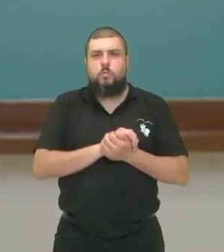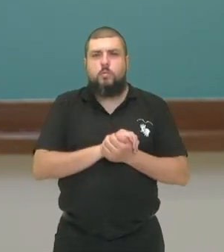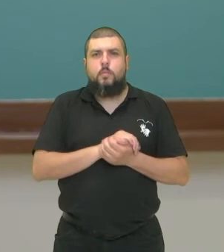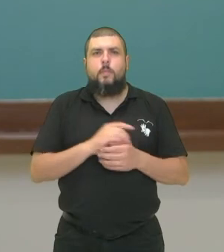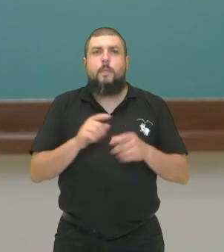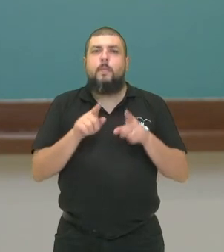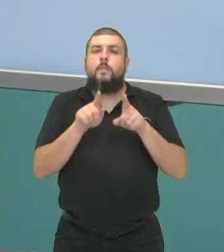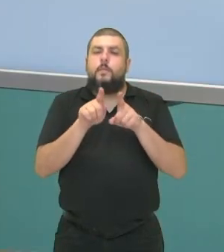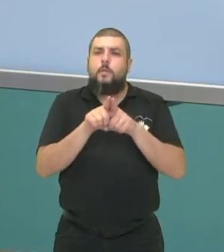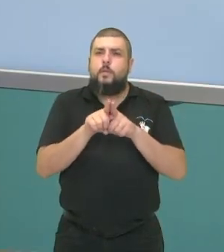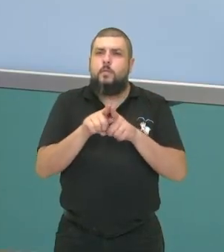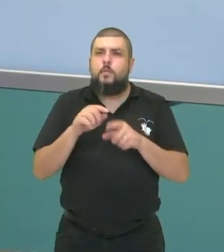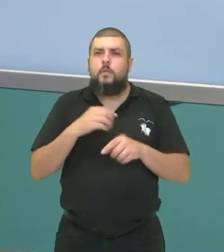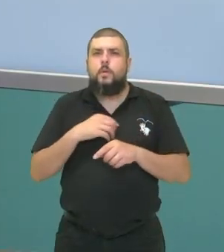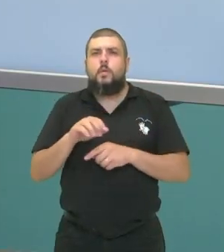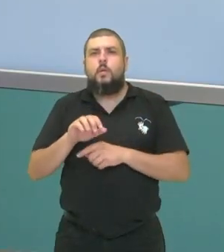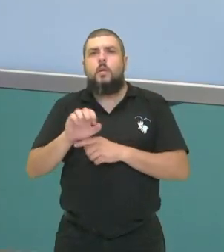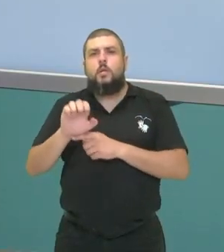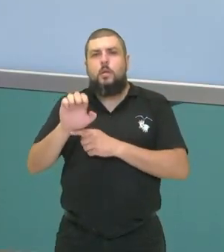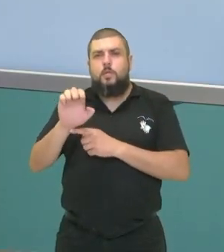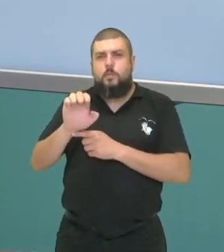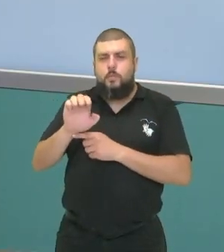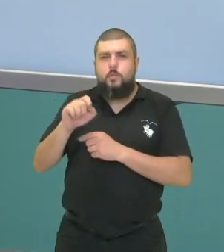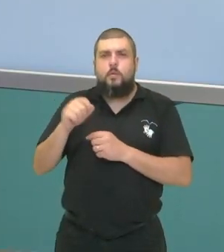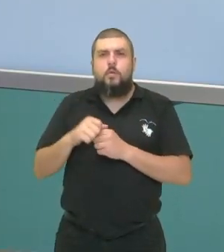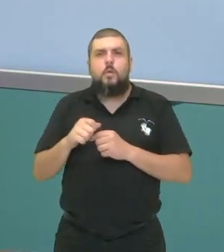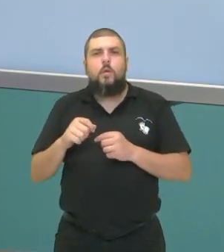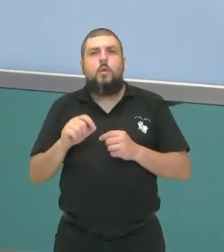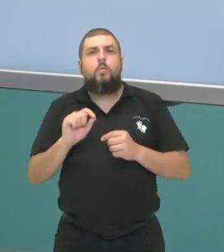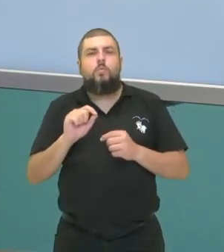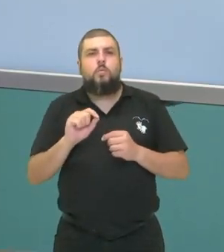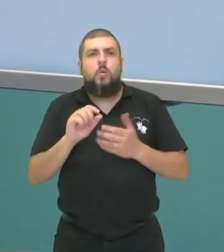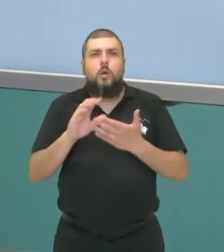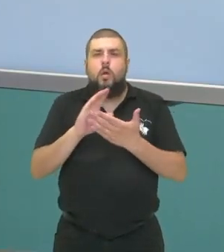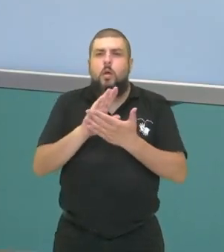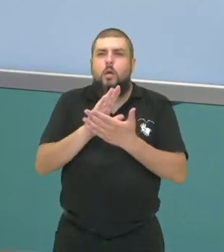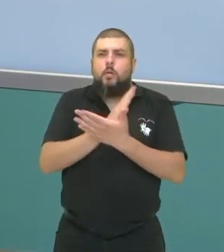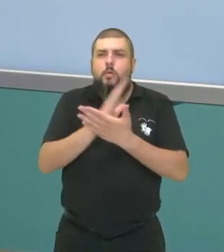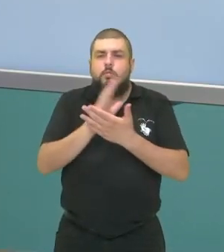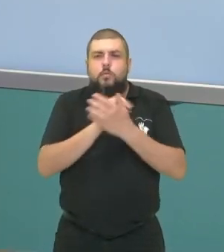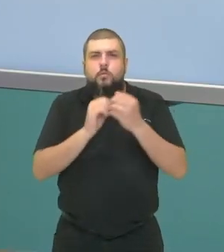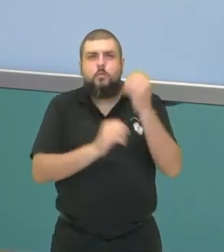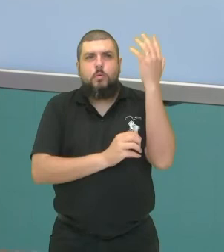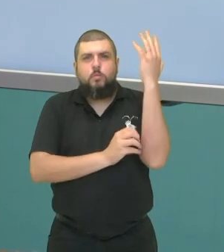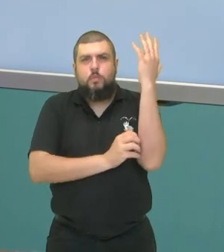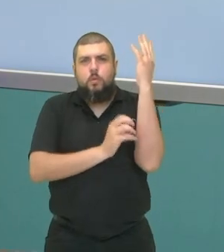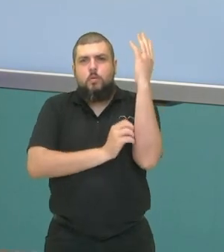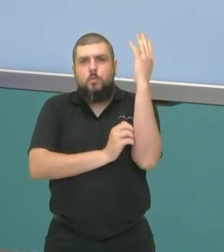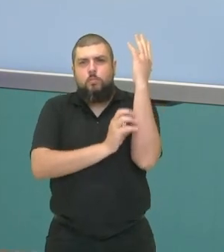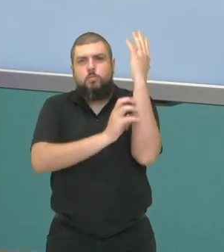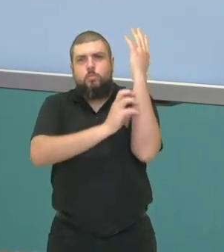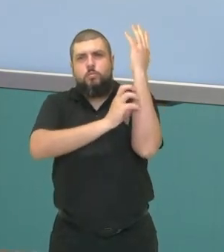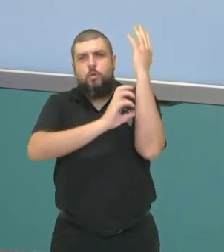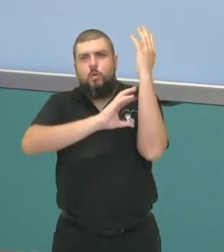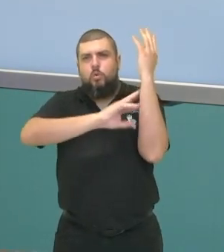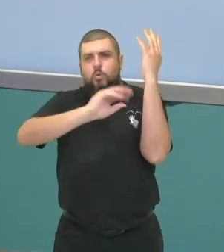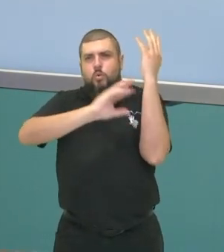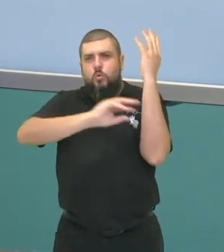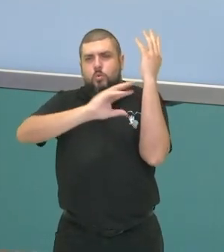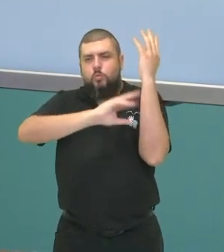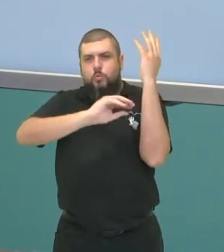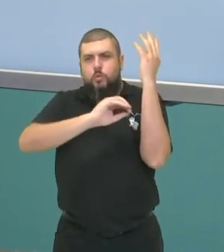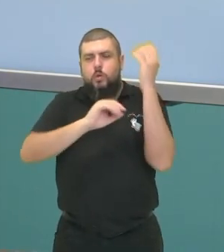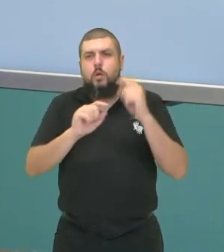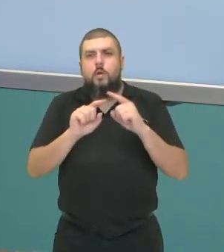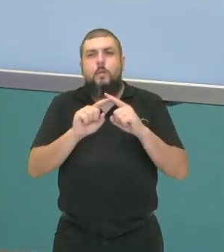relação do chamado epifitismo, gente? Onde que alguns animais crescem sobre a superfície de uma planta, absorvendo nutrientes. Porém,